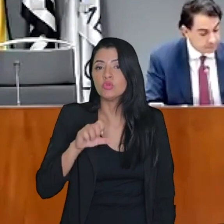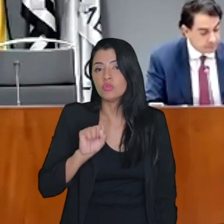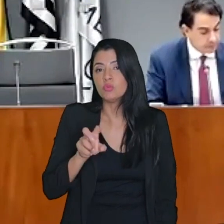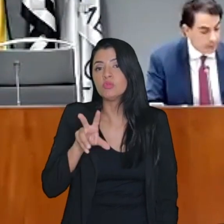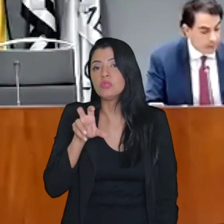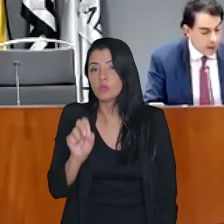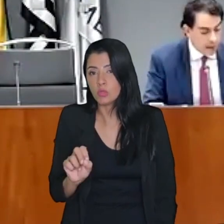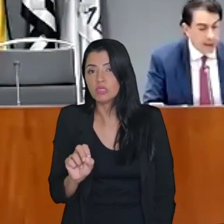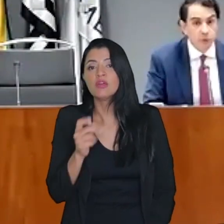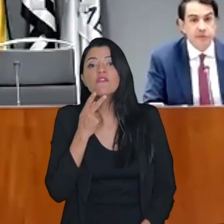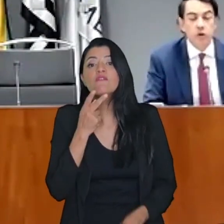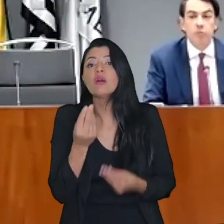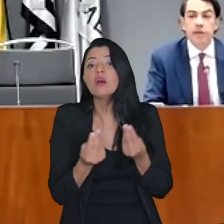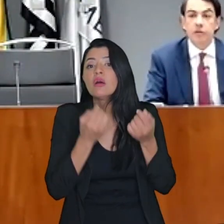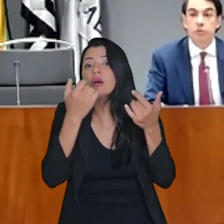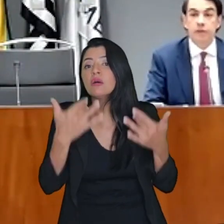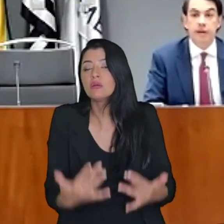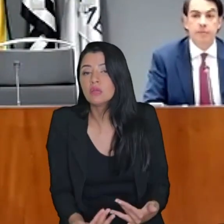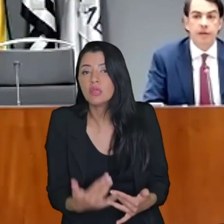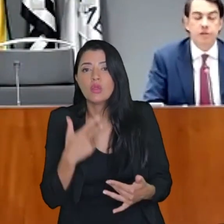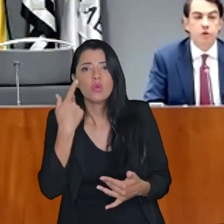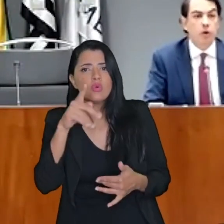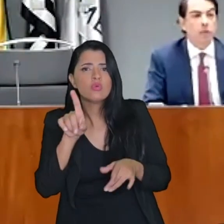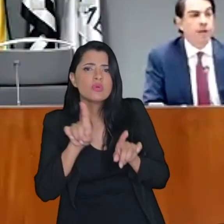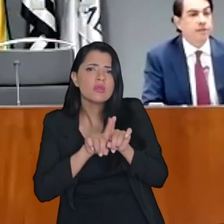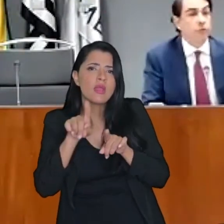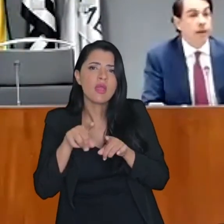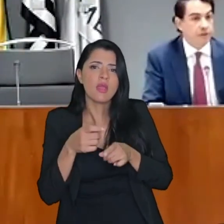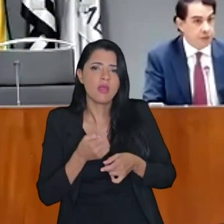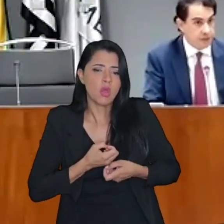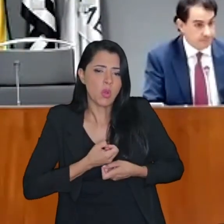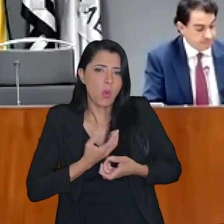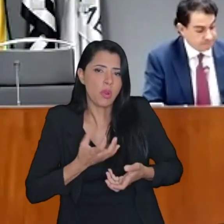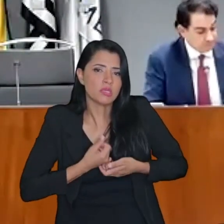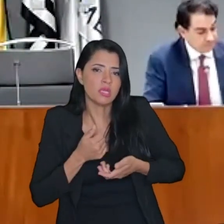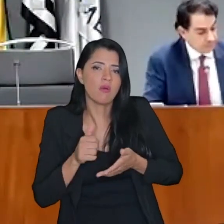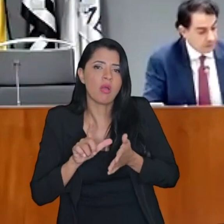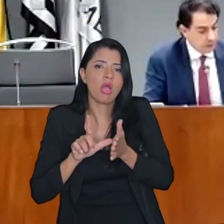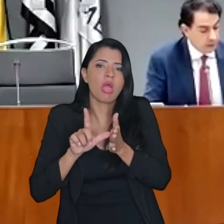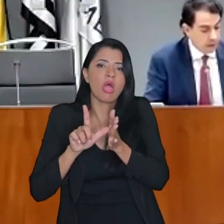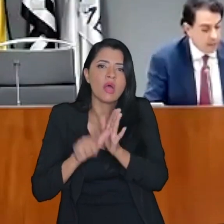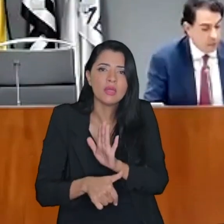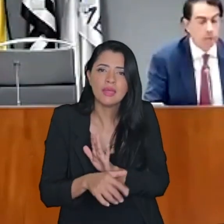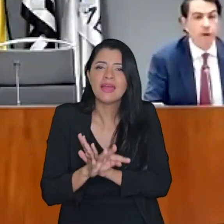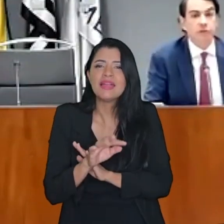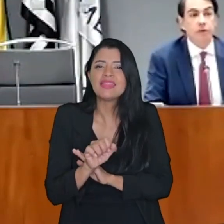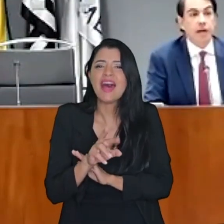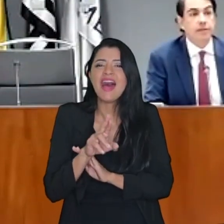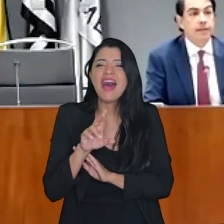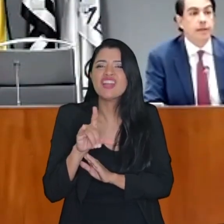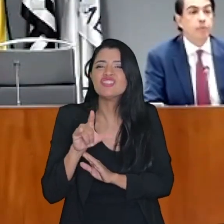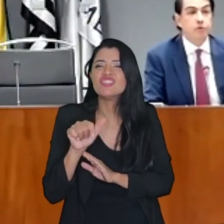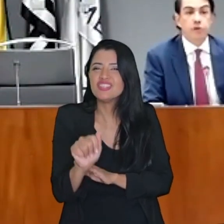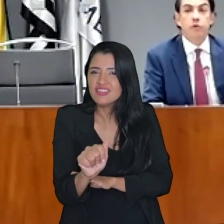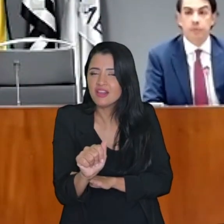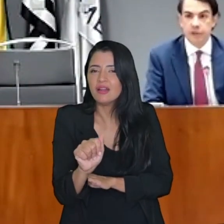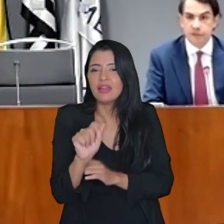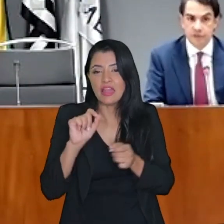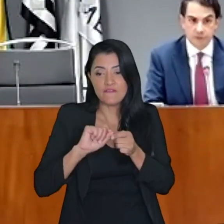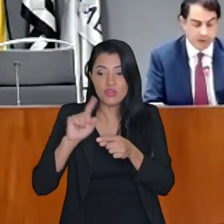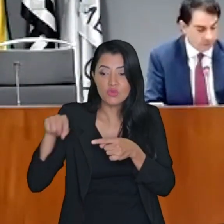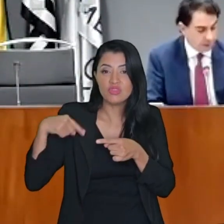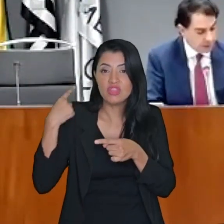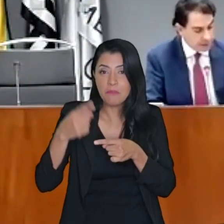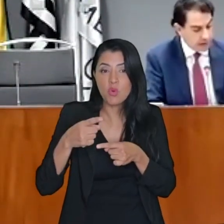estabelece aquilo que se denomina doutrinariamente de colaboração tardia, que é a colaboração realizada